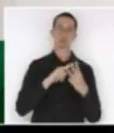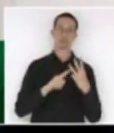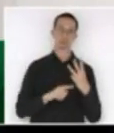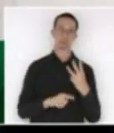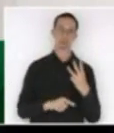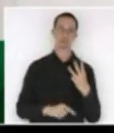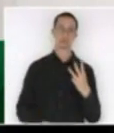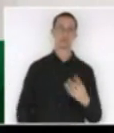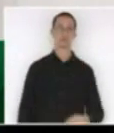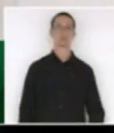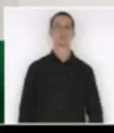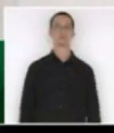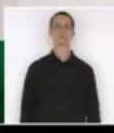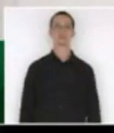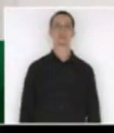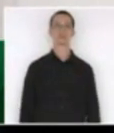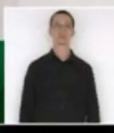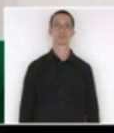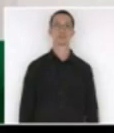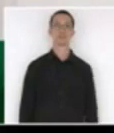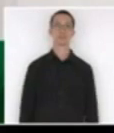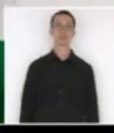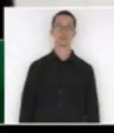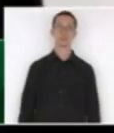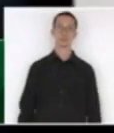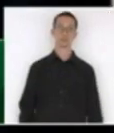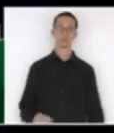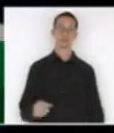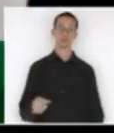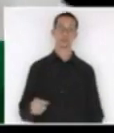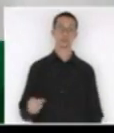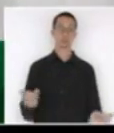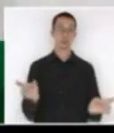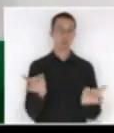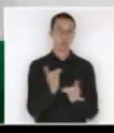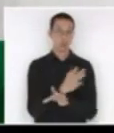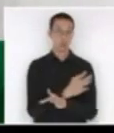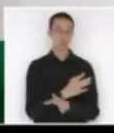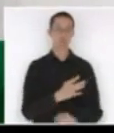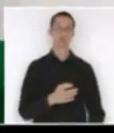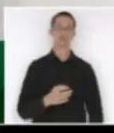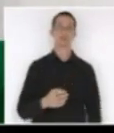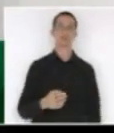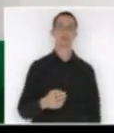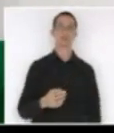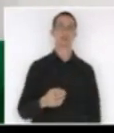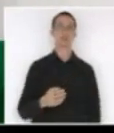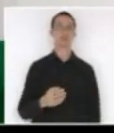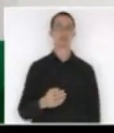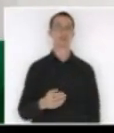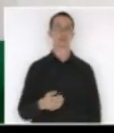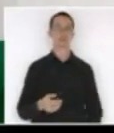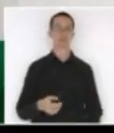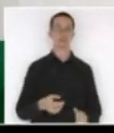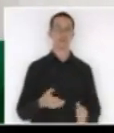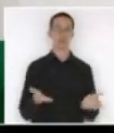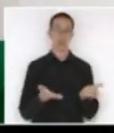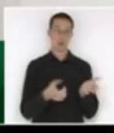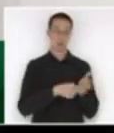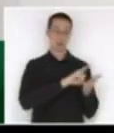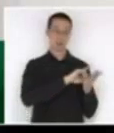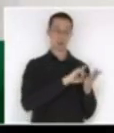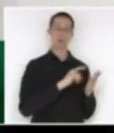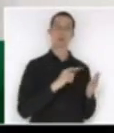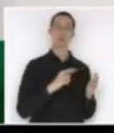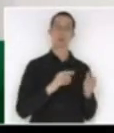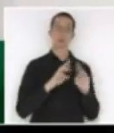ontem à tarde. Para finalizar, senhor presidente, senhores deputados, tivemos há pouco reunidos com a Comissão de Combate e